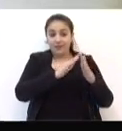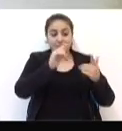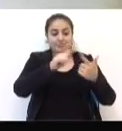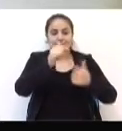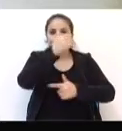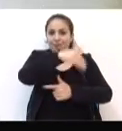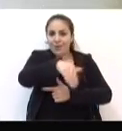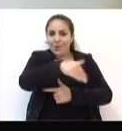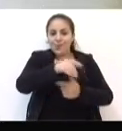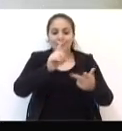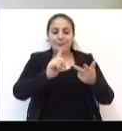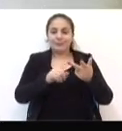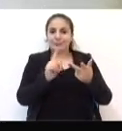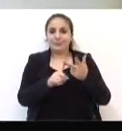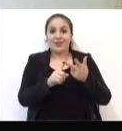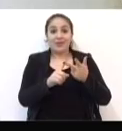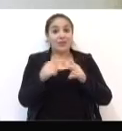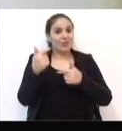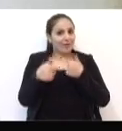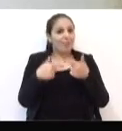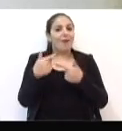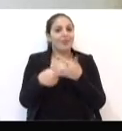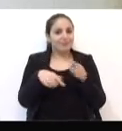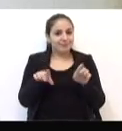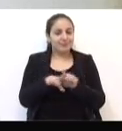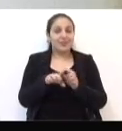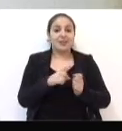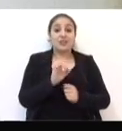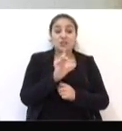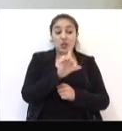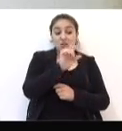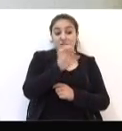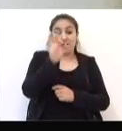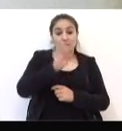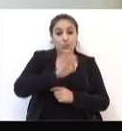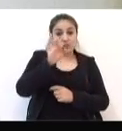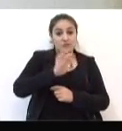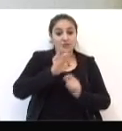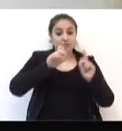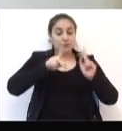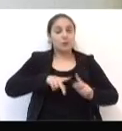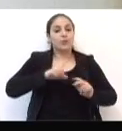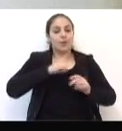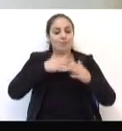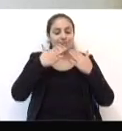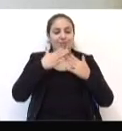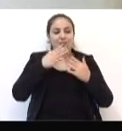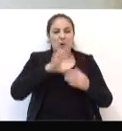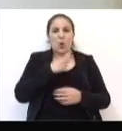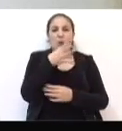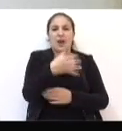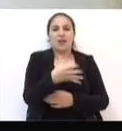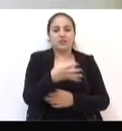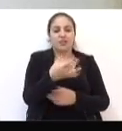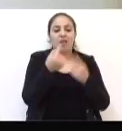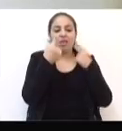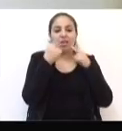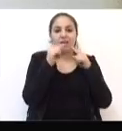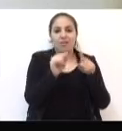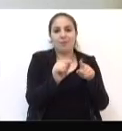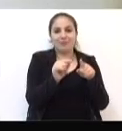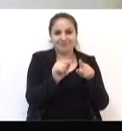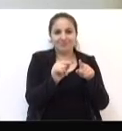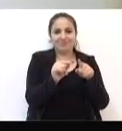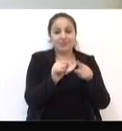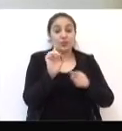no trabalho. Mas apenas 10% das vítimas têm coragem de denunciar. Somente 35%